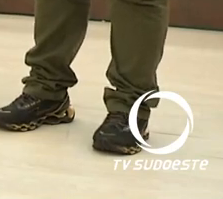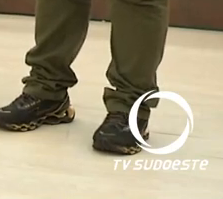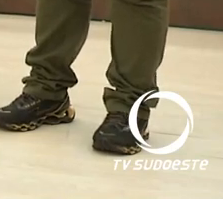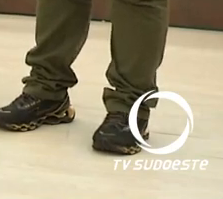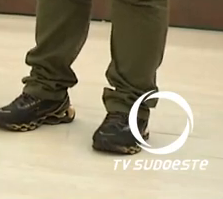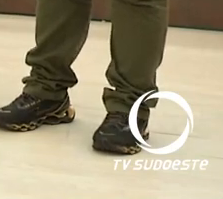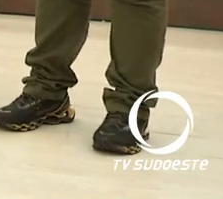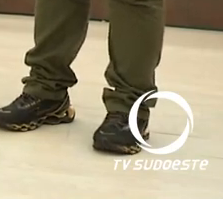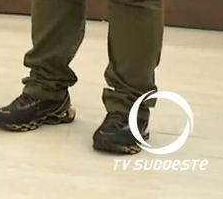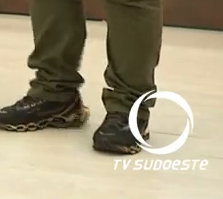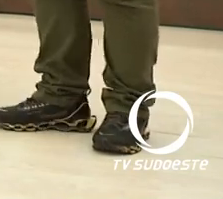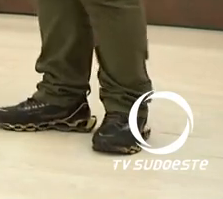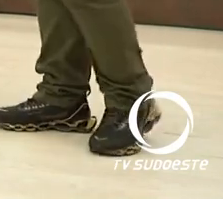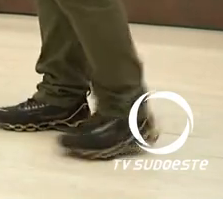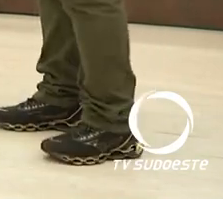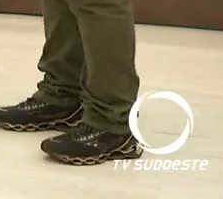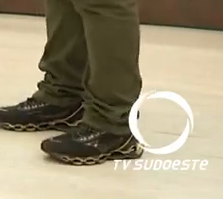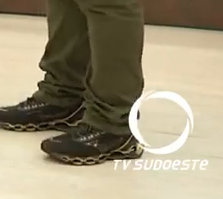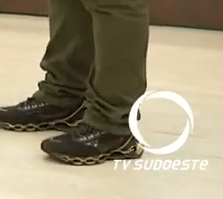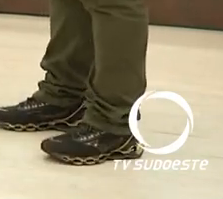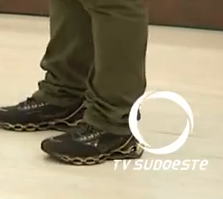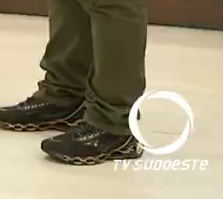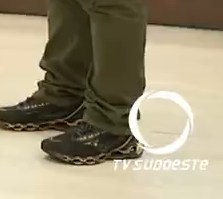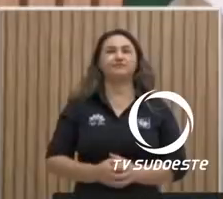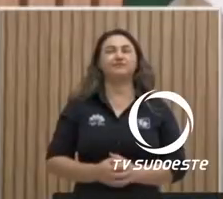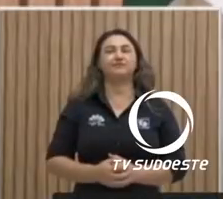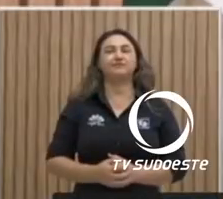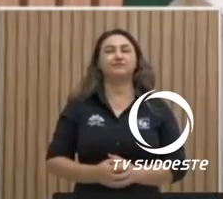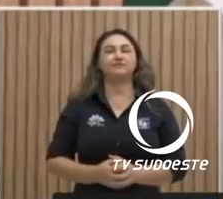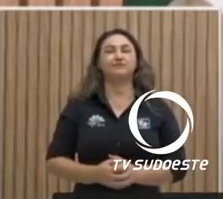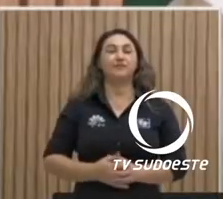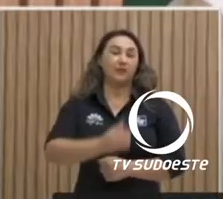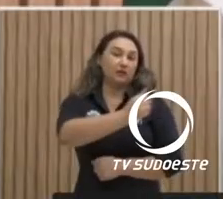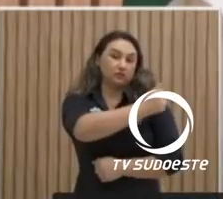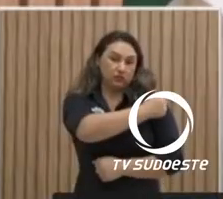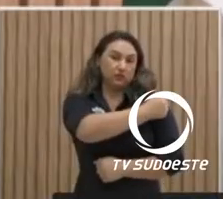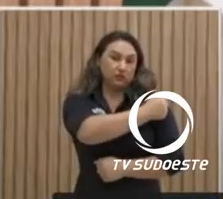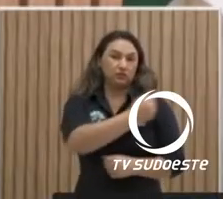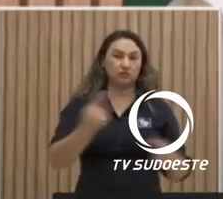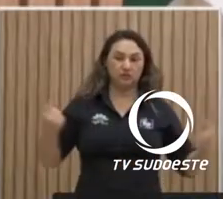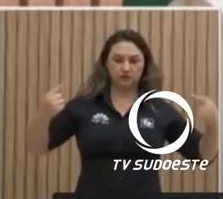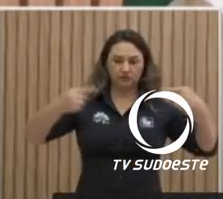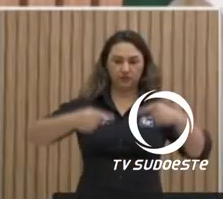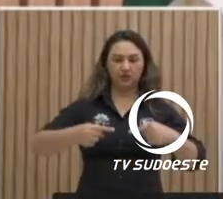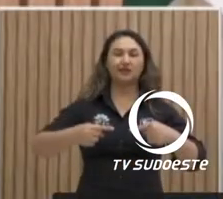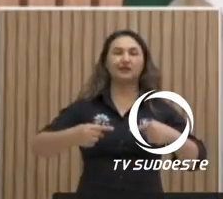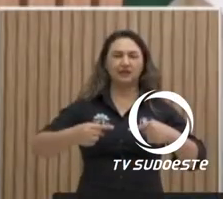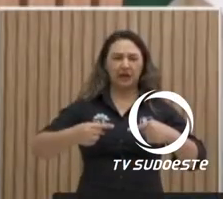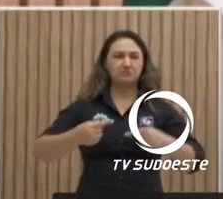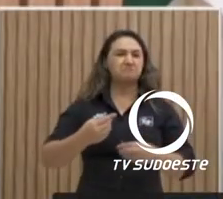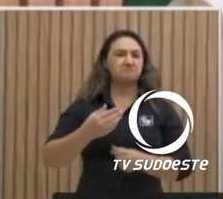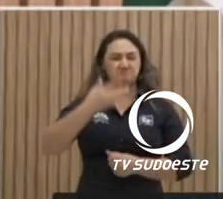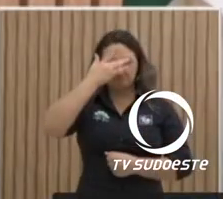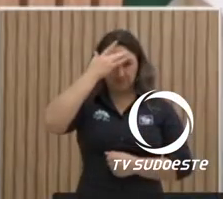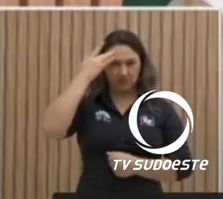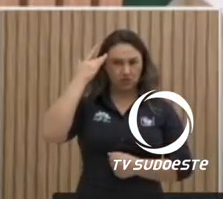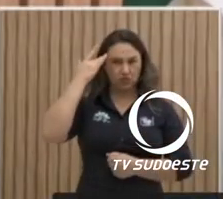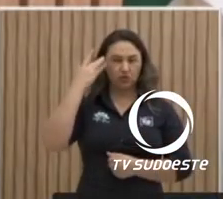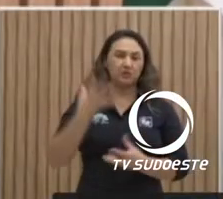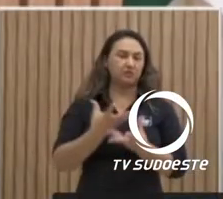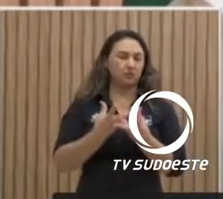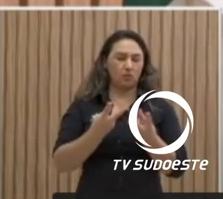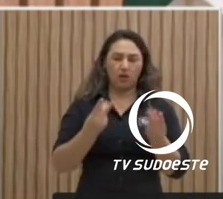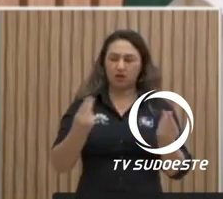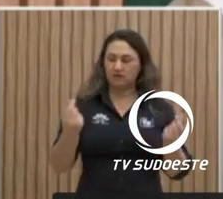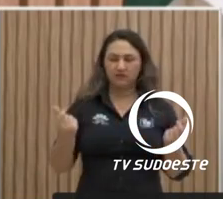pelos acadêmicos Larissa Hoffman e Thiago Adler. Nossos acadêmicos enfrentaram oponentes altamente qualificados e